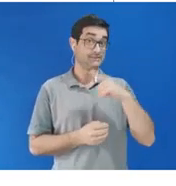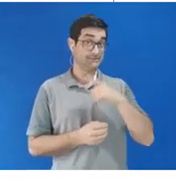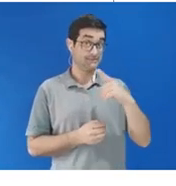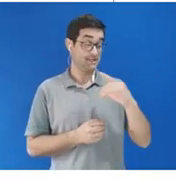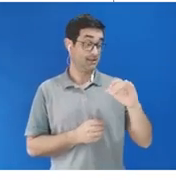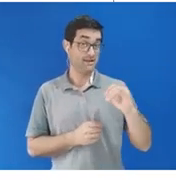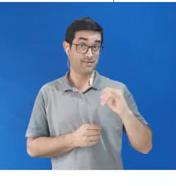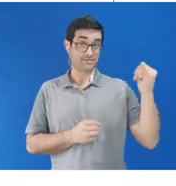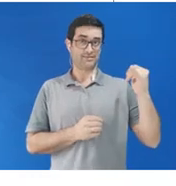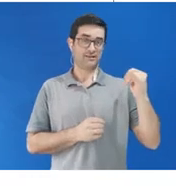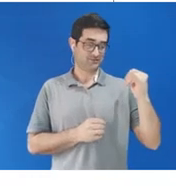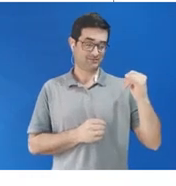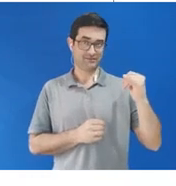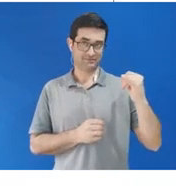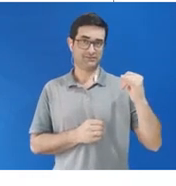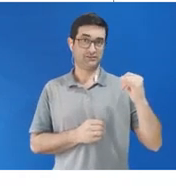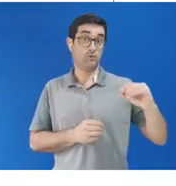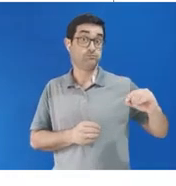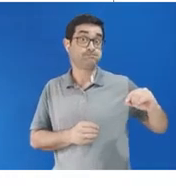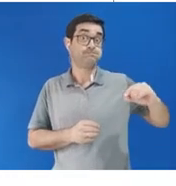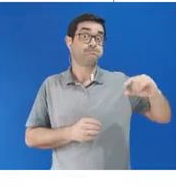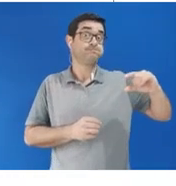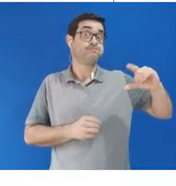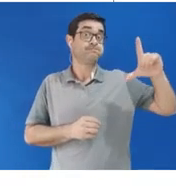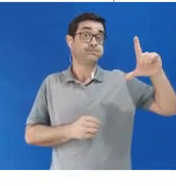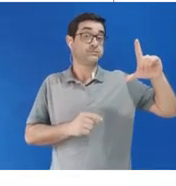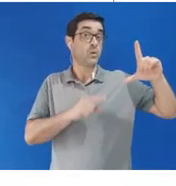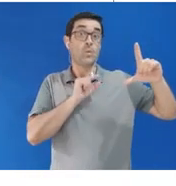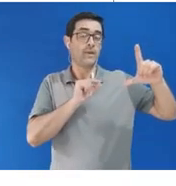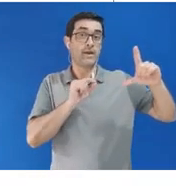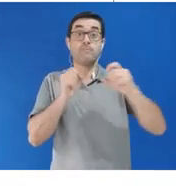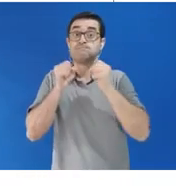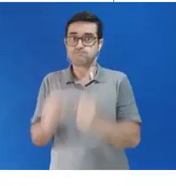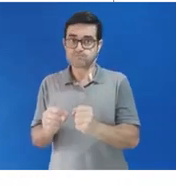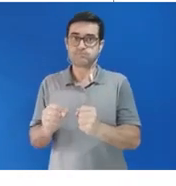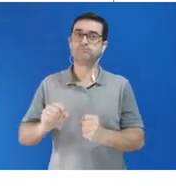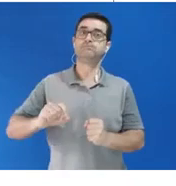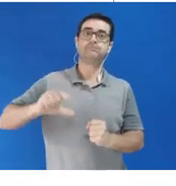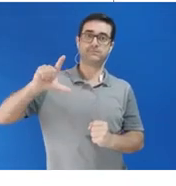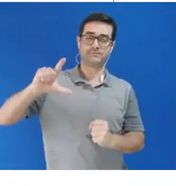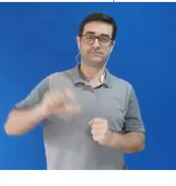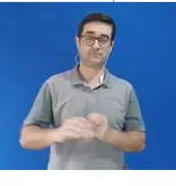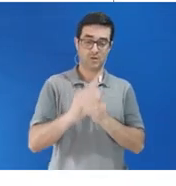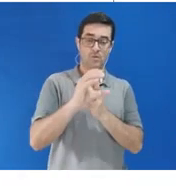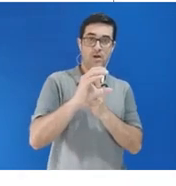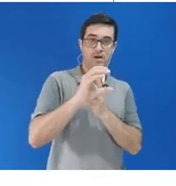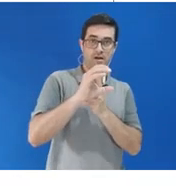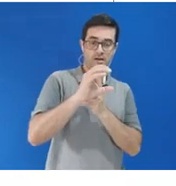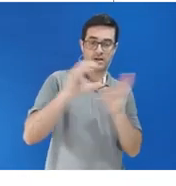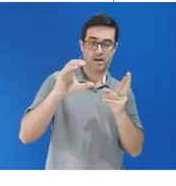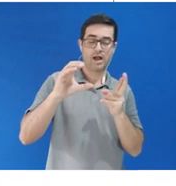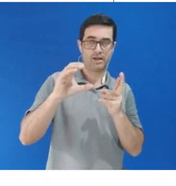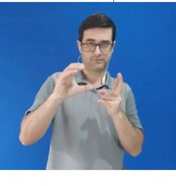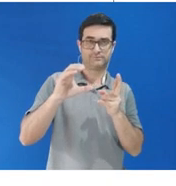alta carga, eu tenho uma alta energia potencial. Se eu tiver um raio, tendo em vista